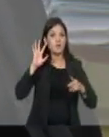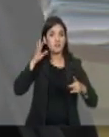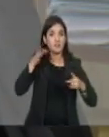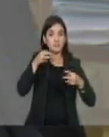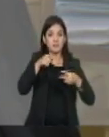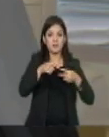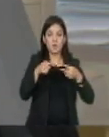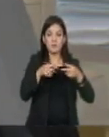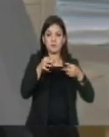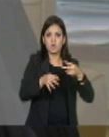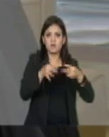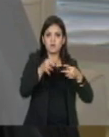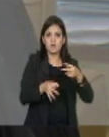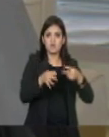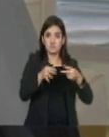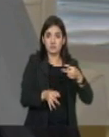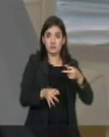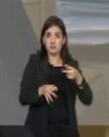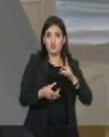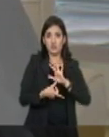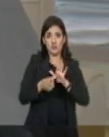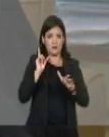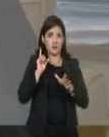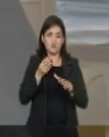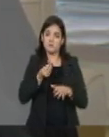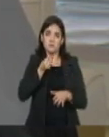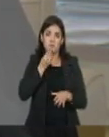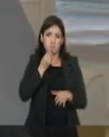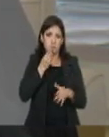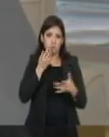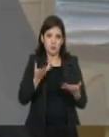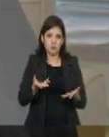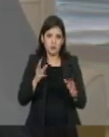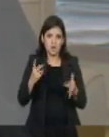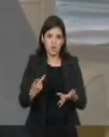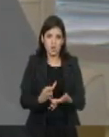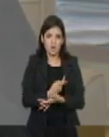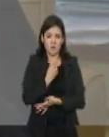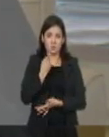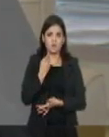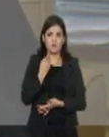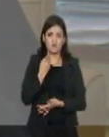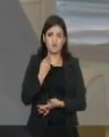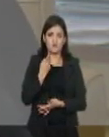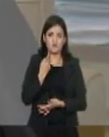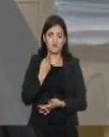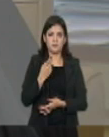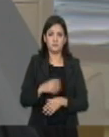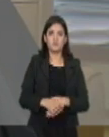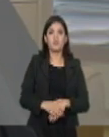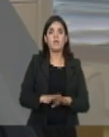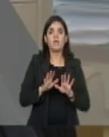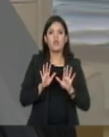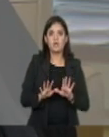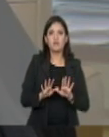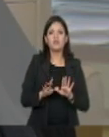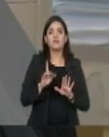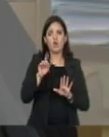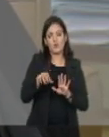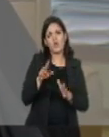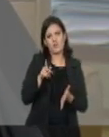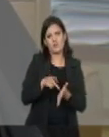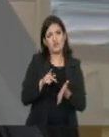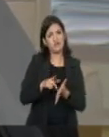que era expressamente admitido no precedente que nós firmáramos em 2009. Portanto, este caso realmente